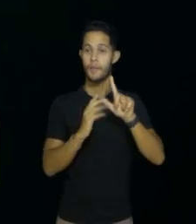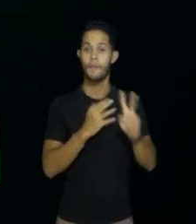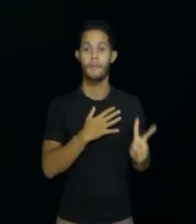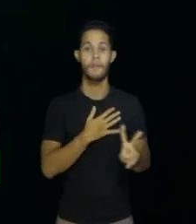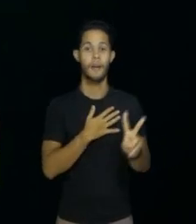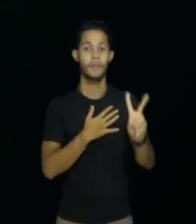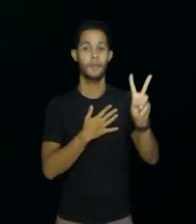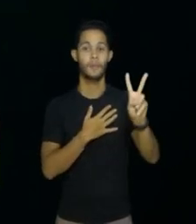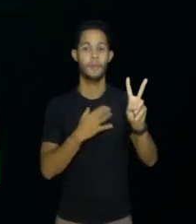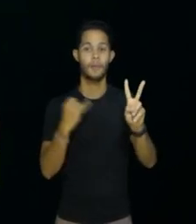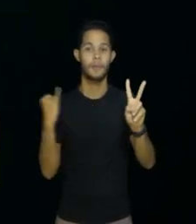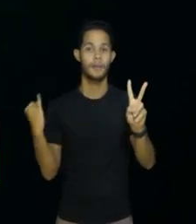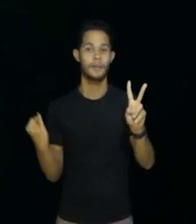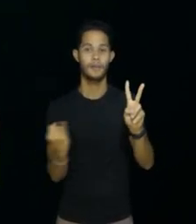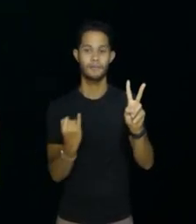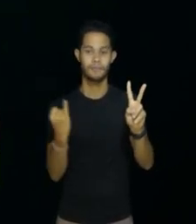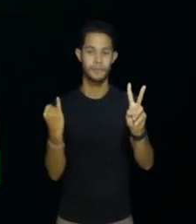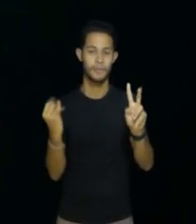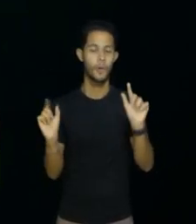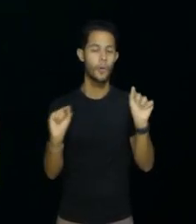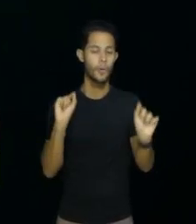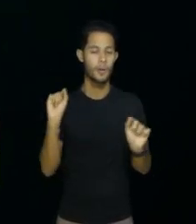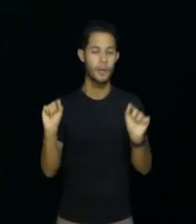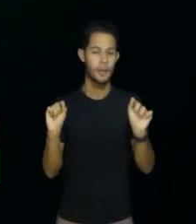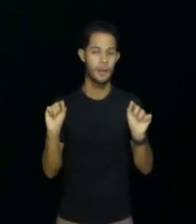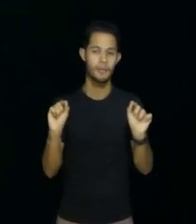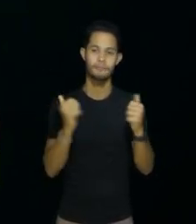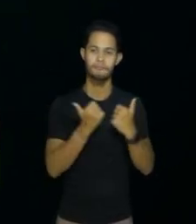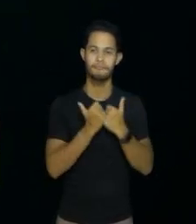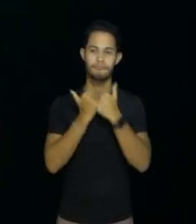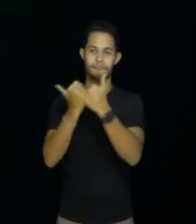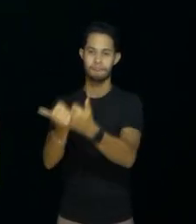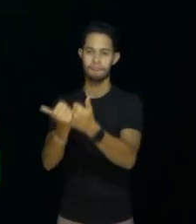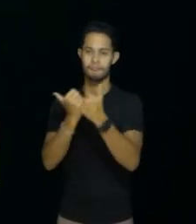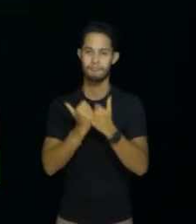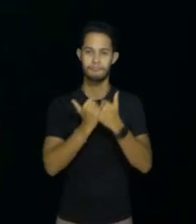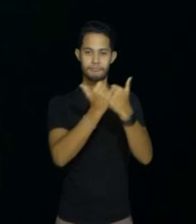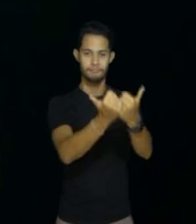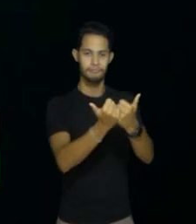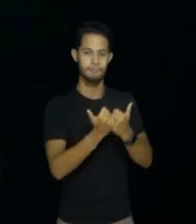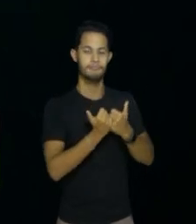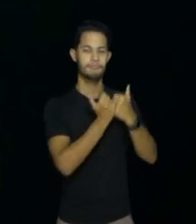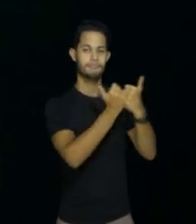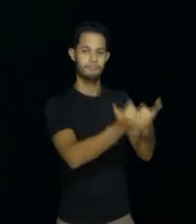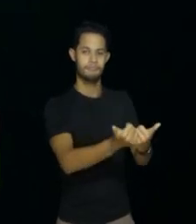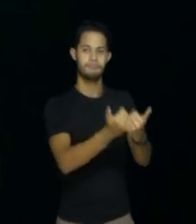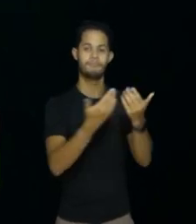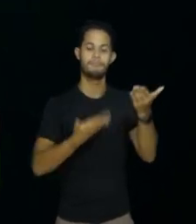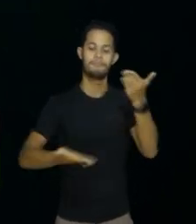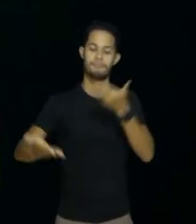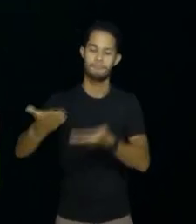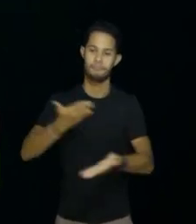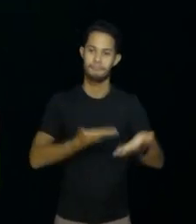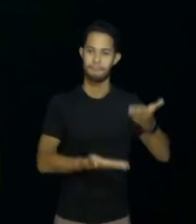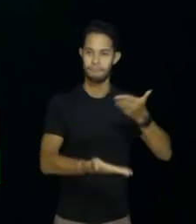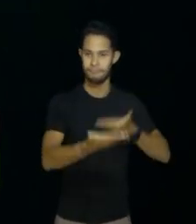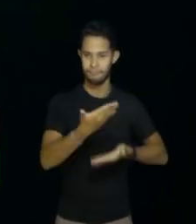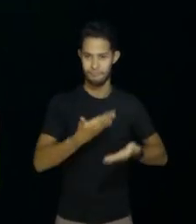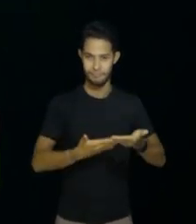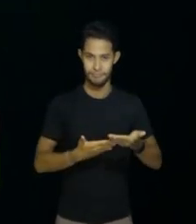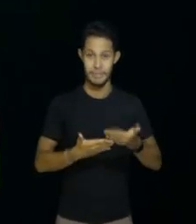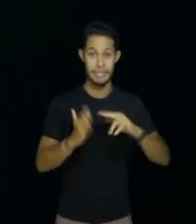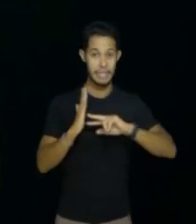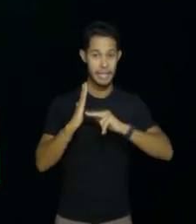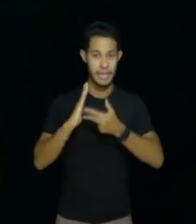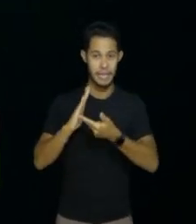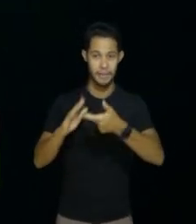da cooperação. Cooperar, dar as mãos. Dar as mãos para arregaçar as mangas